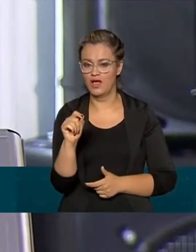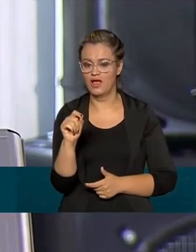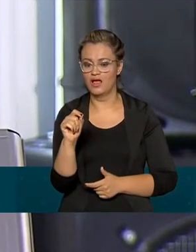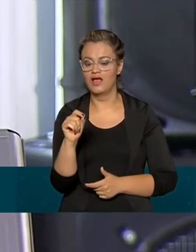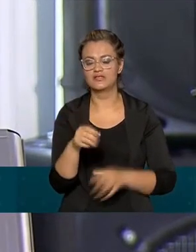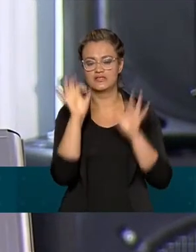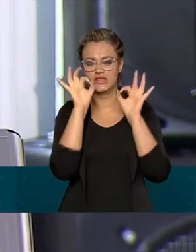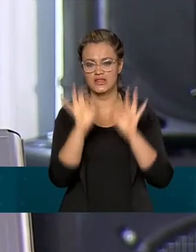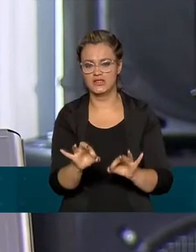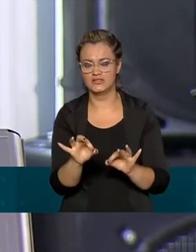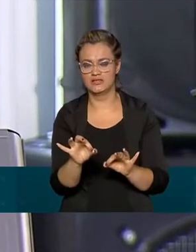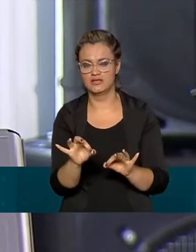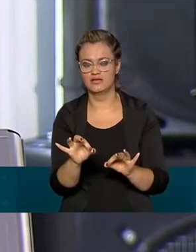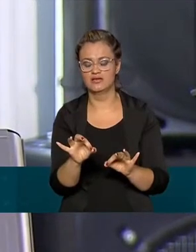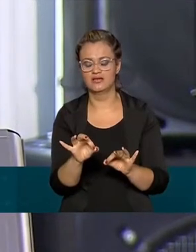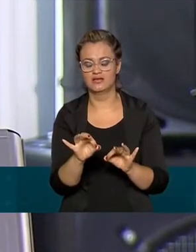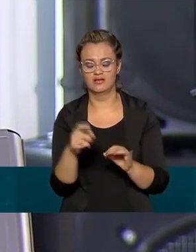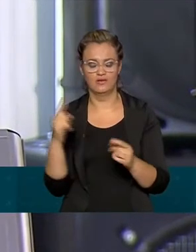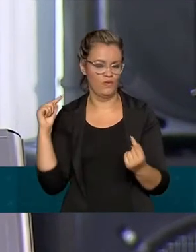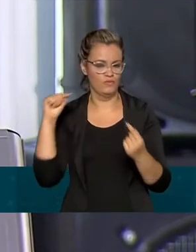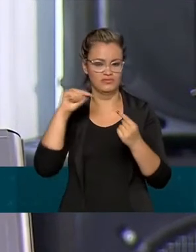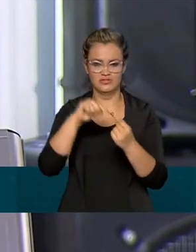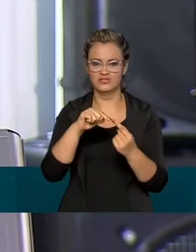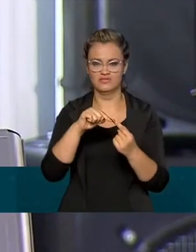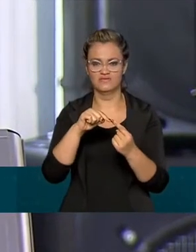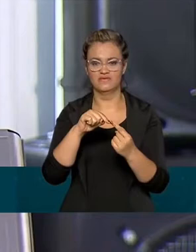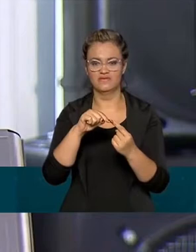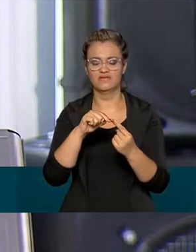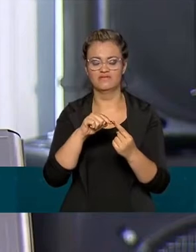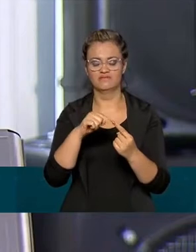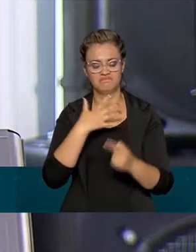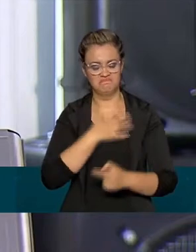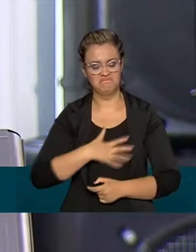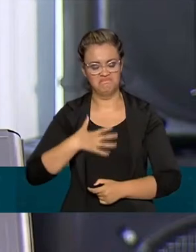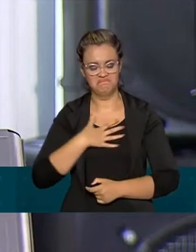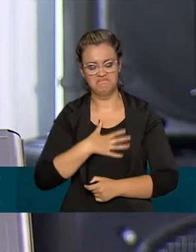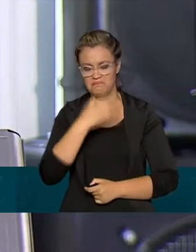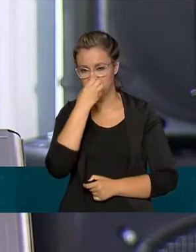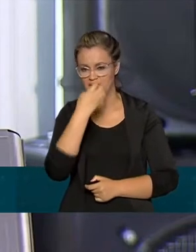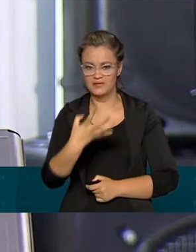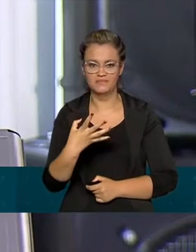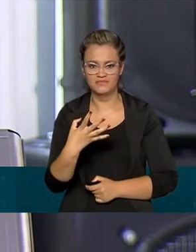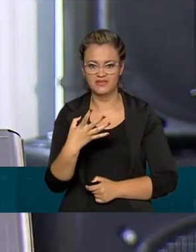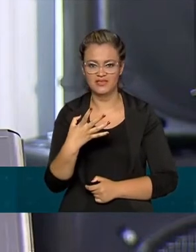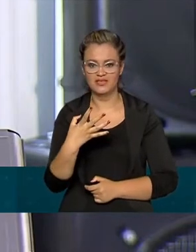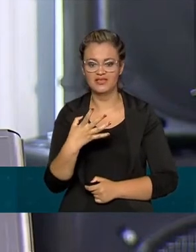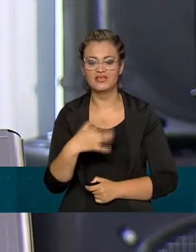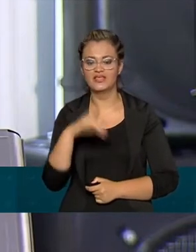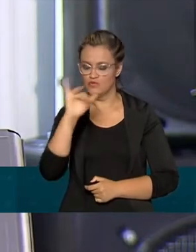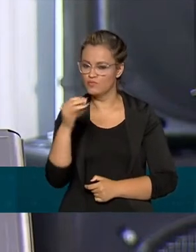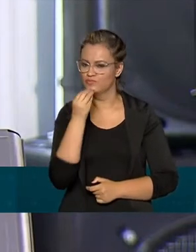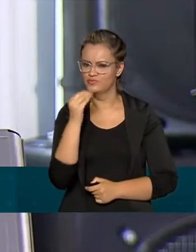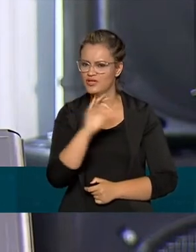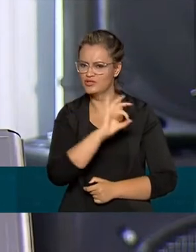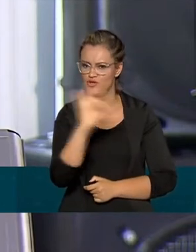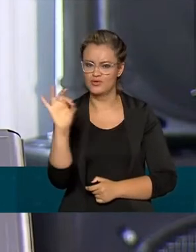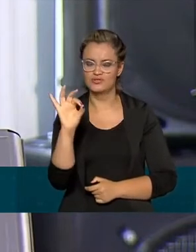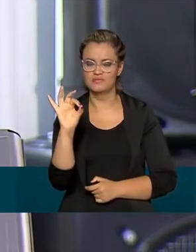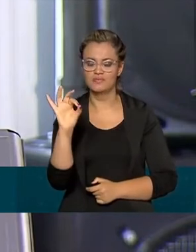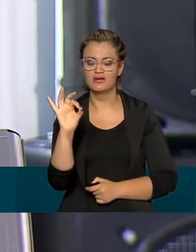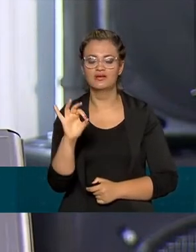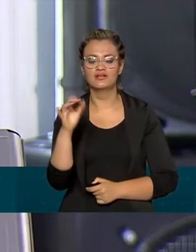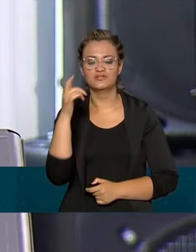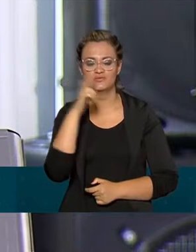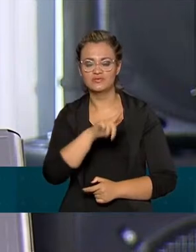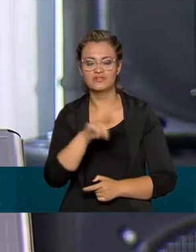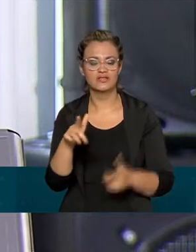a certeza de que seria uma missão extremamente gratificante e que seria uma grande oportunidade de